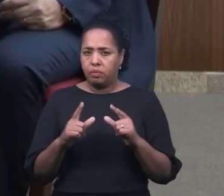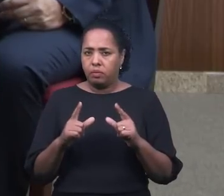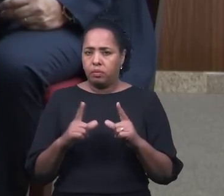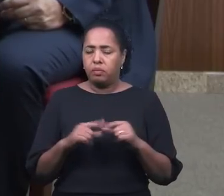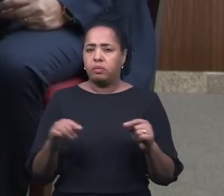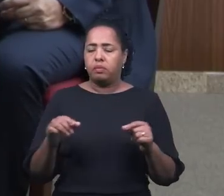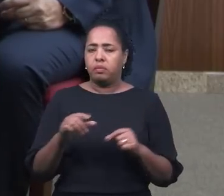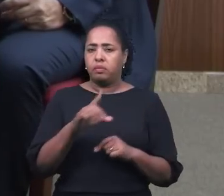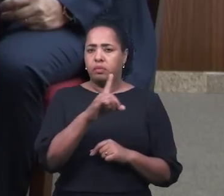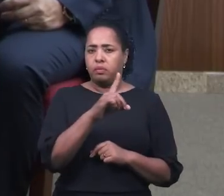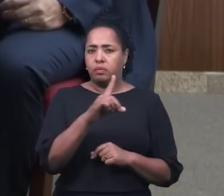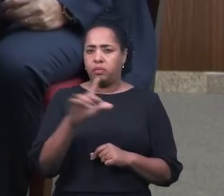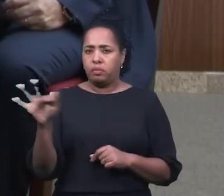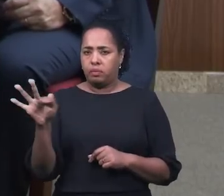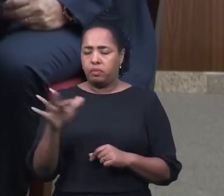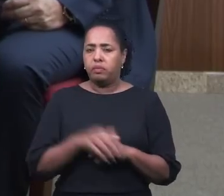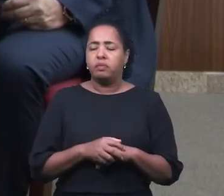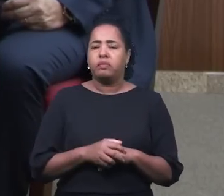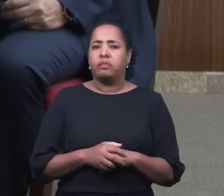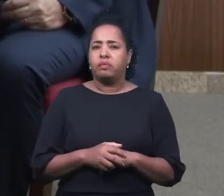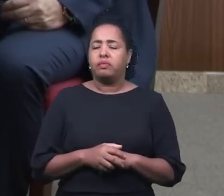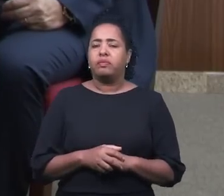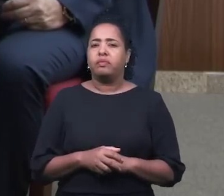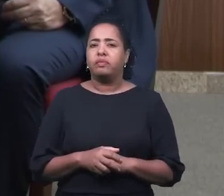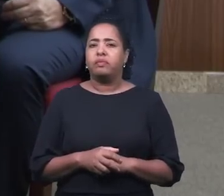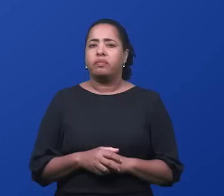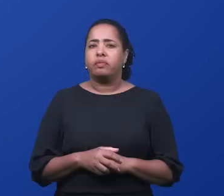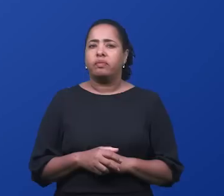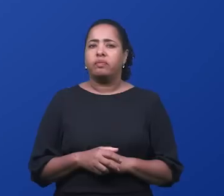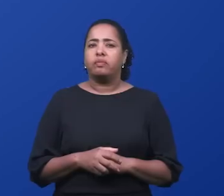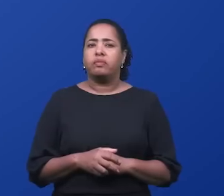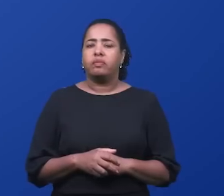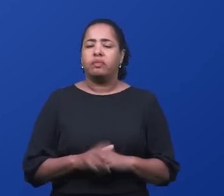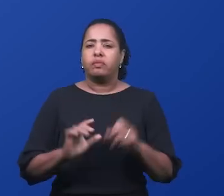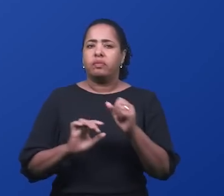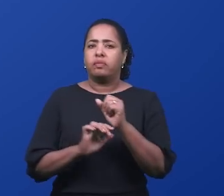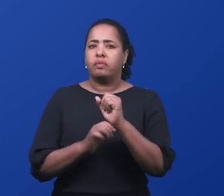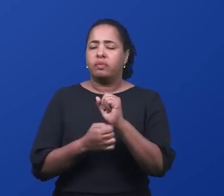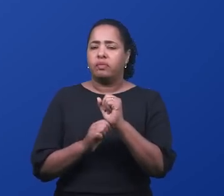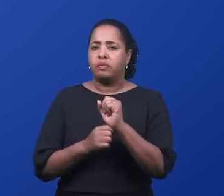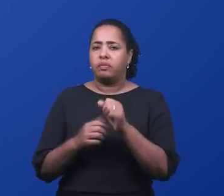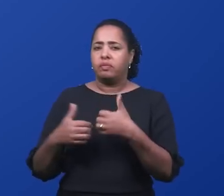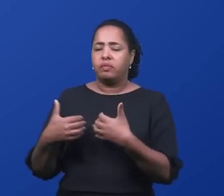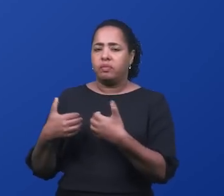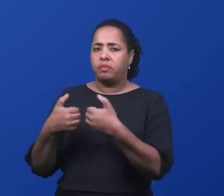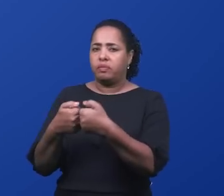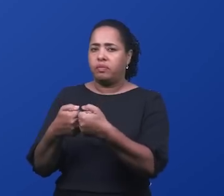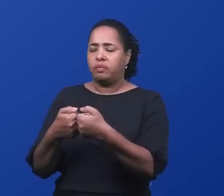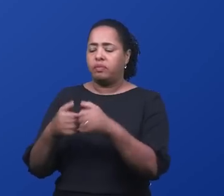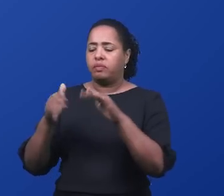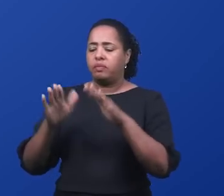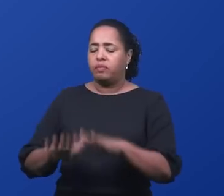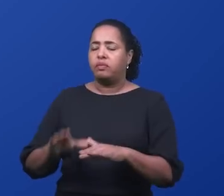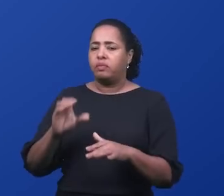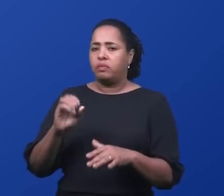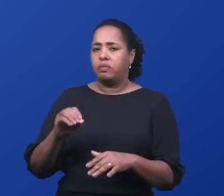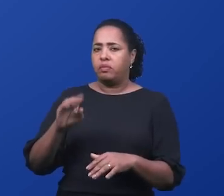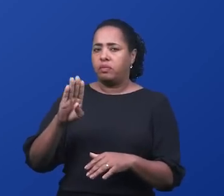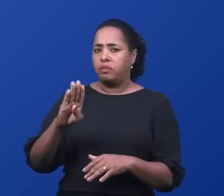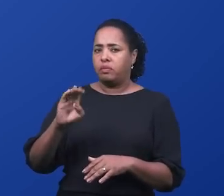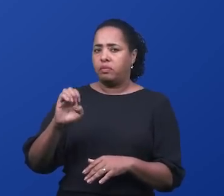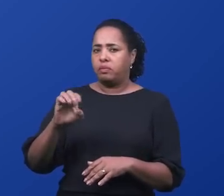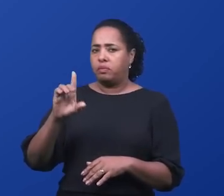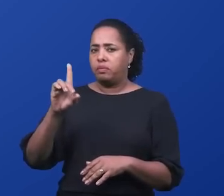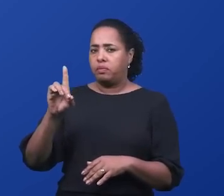Distrito Federal. Vamos assistir também com toda a nossa atenção. O segredo da arca, a casa de Obed-Edom,